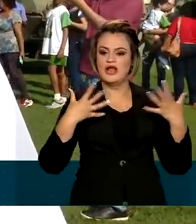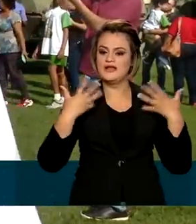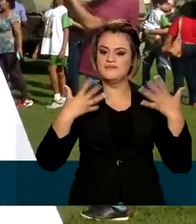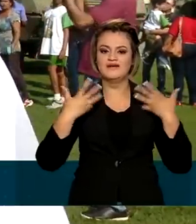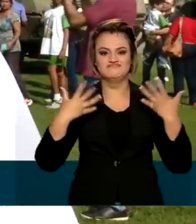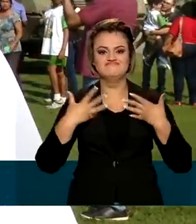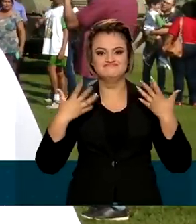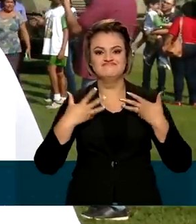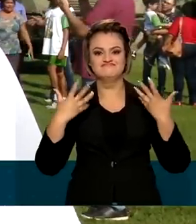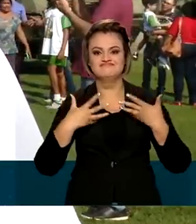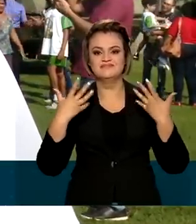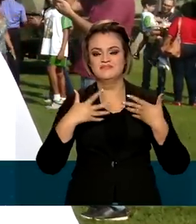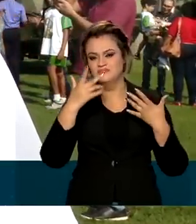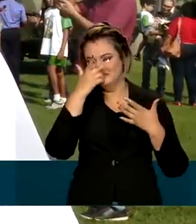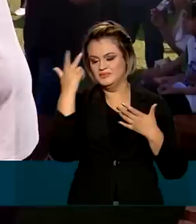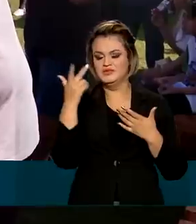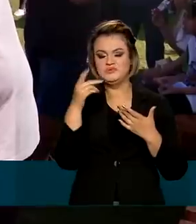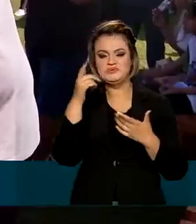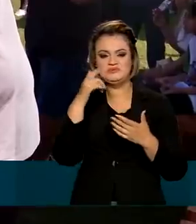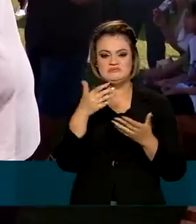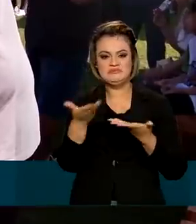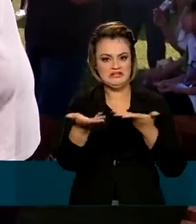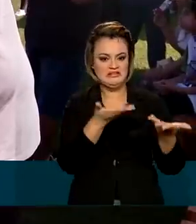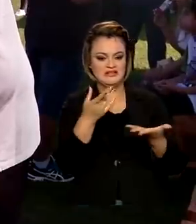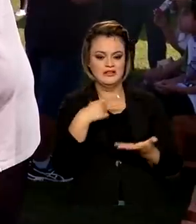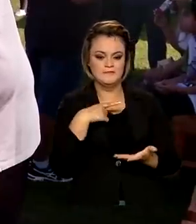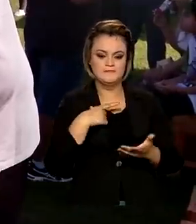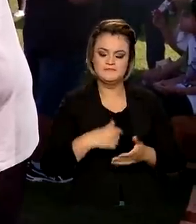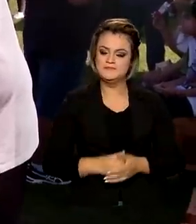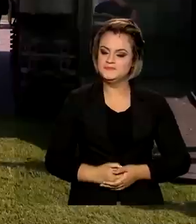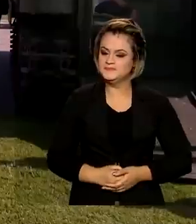que está sendo atendida uma demanda.